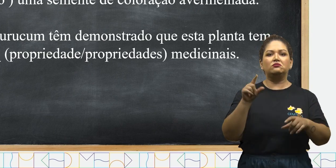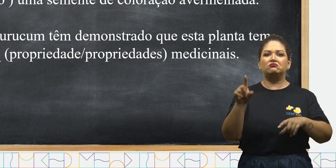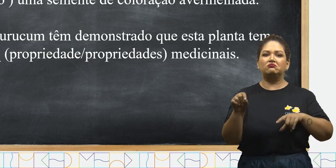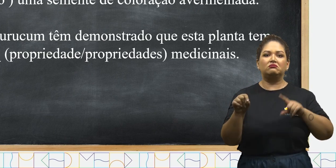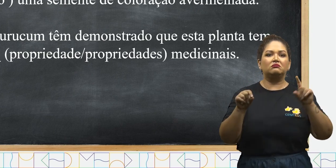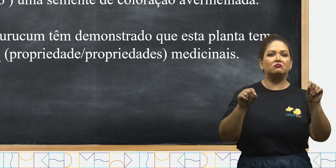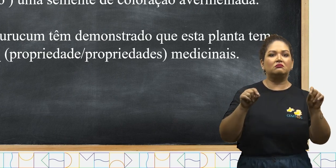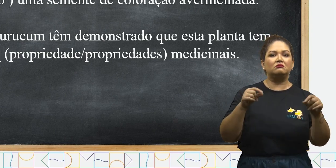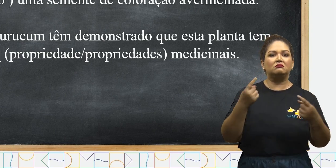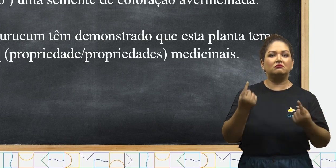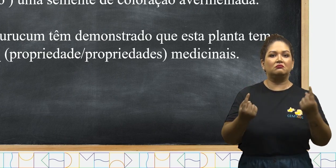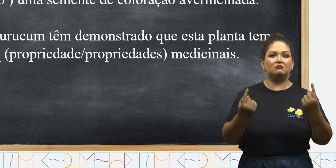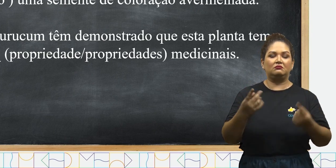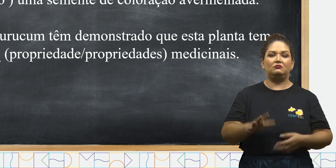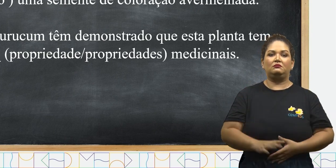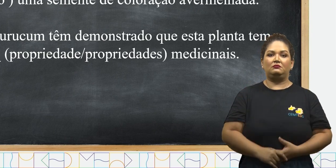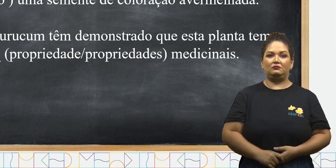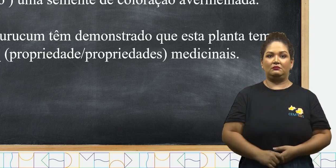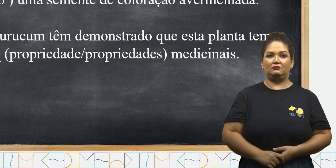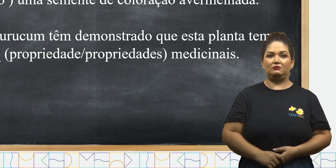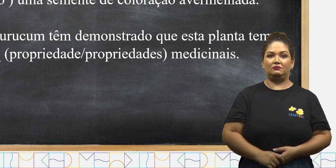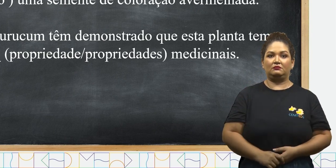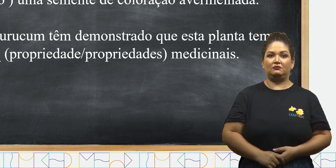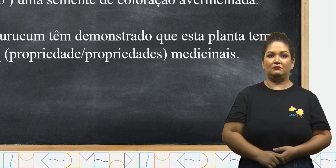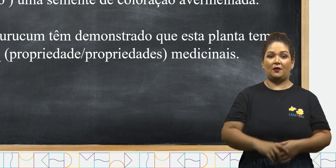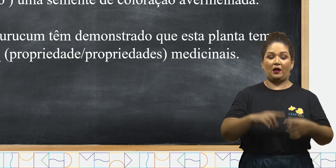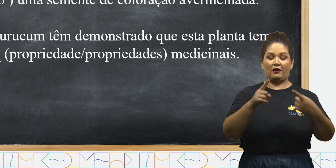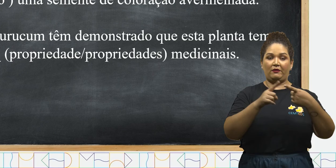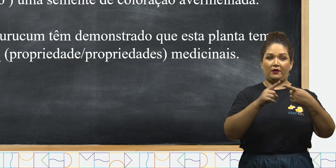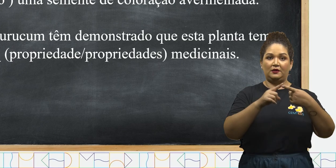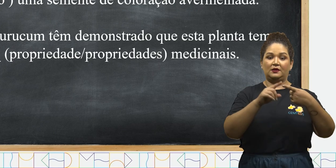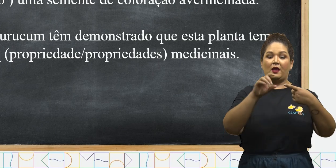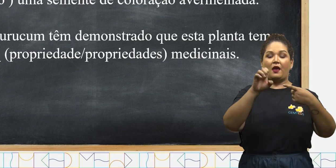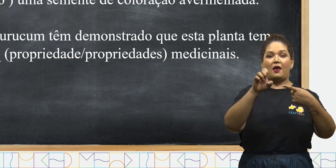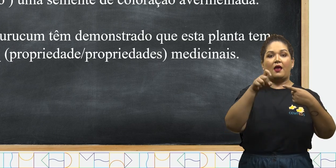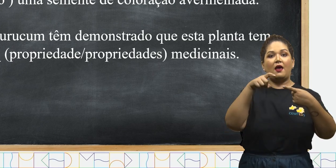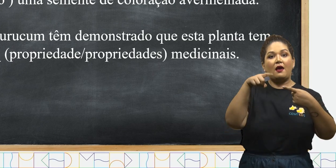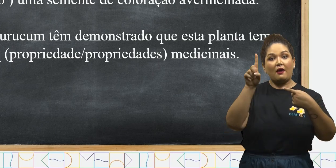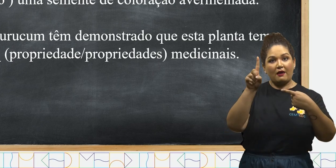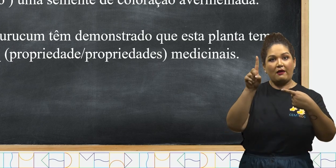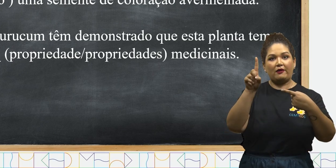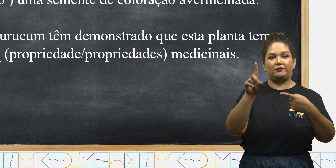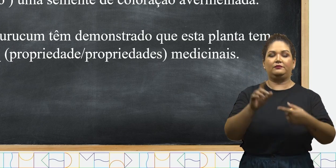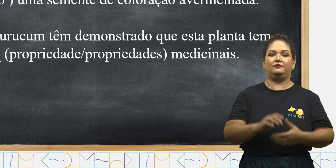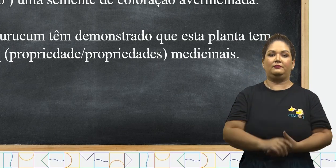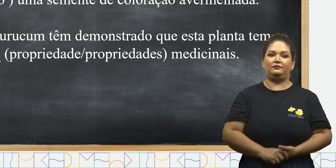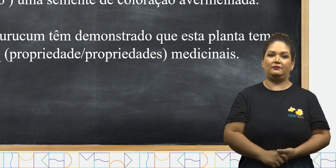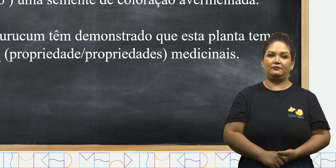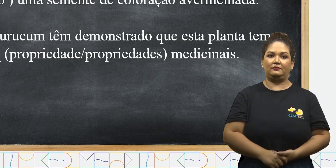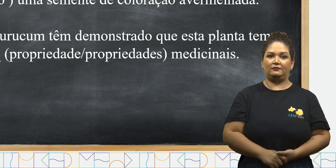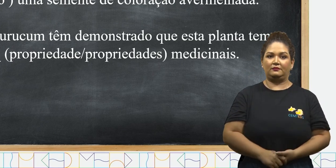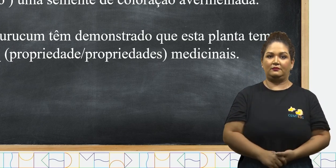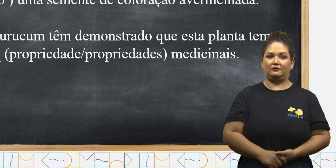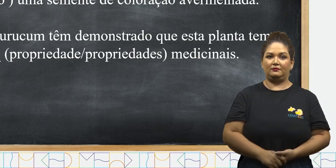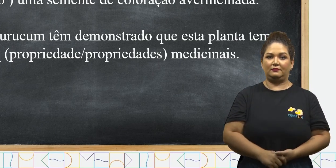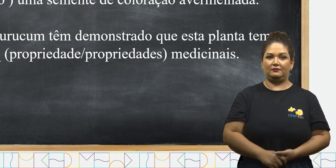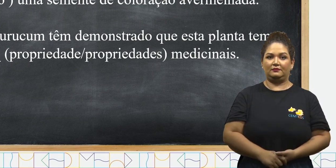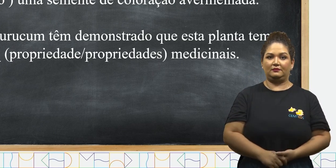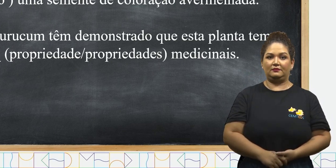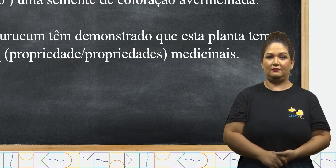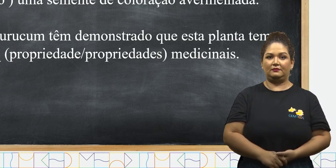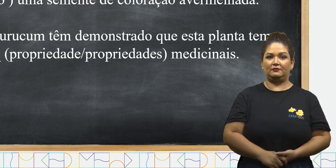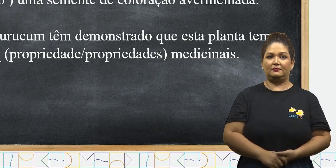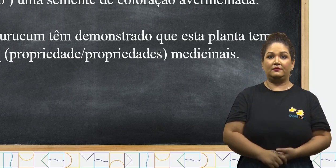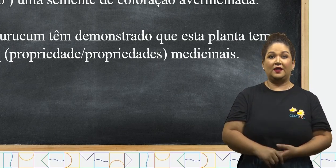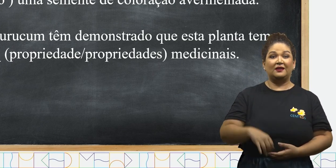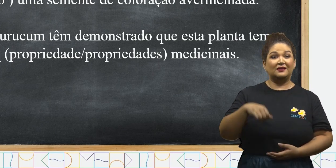e aluna? Vamos às respostas? Urucum é uma semente de coloração